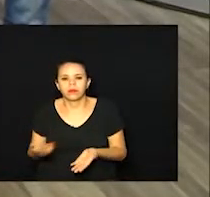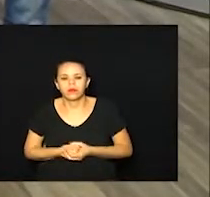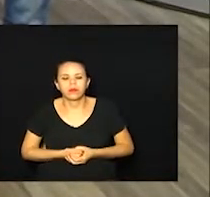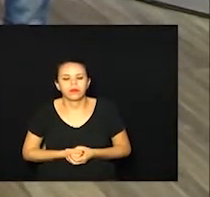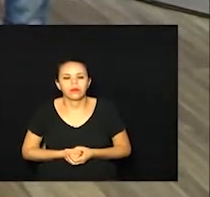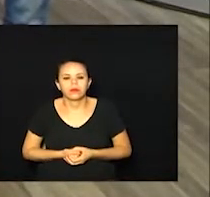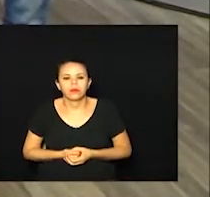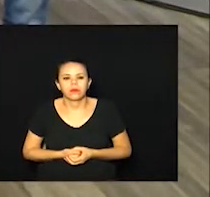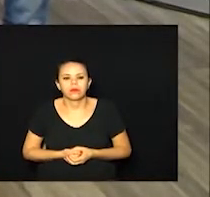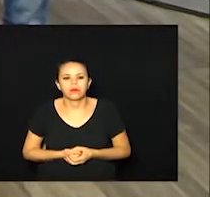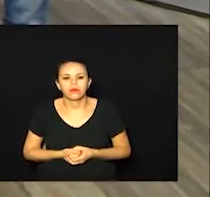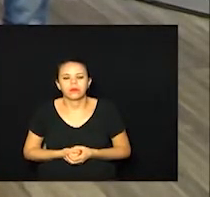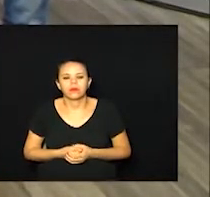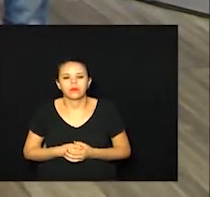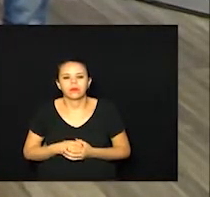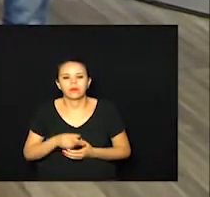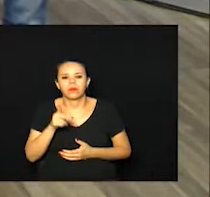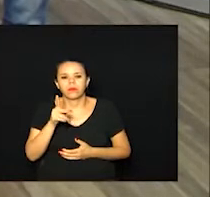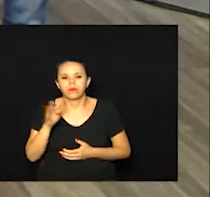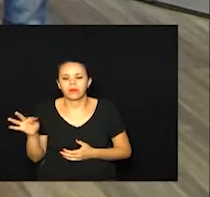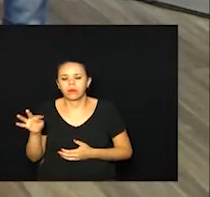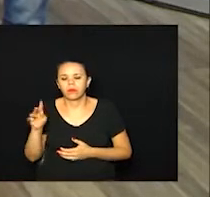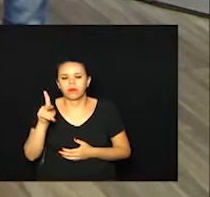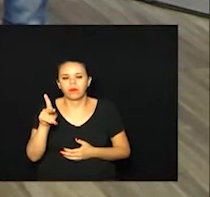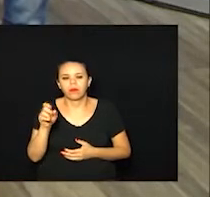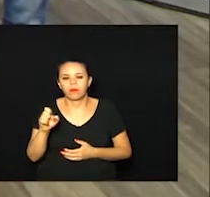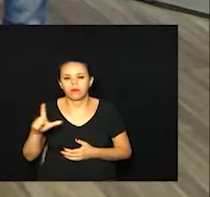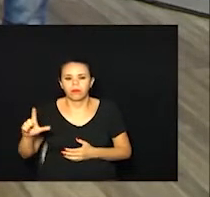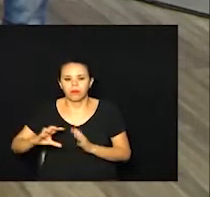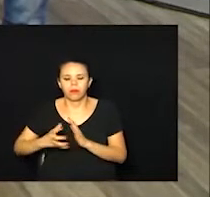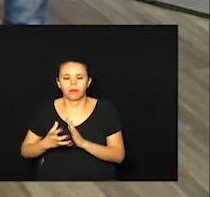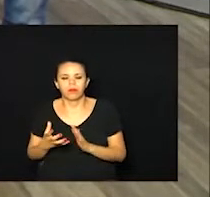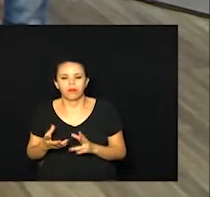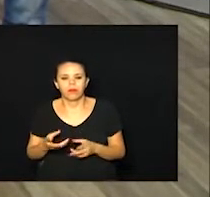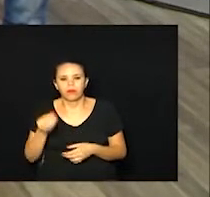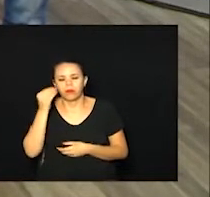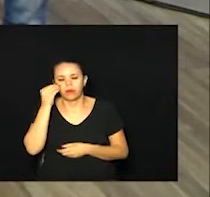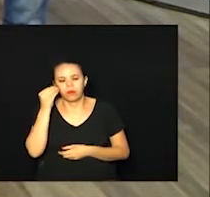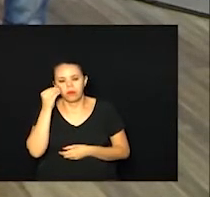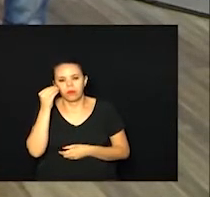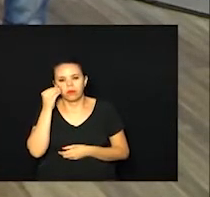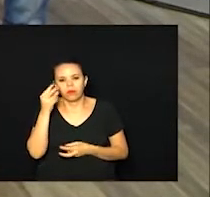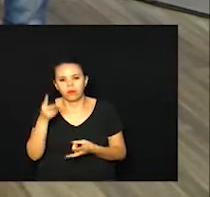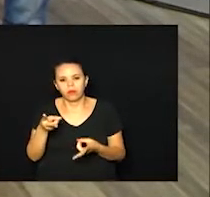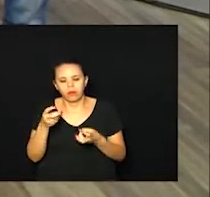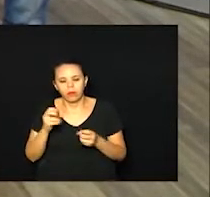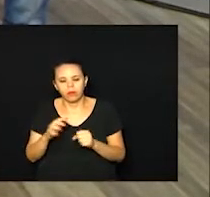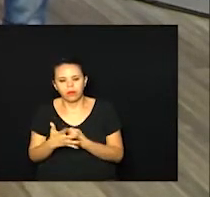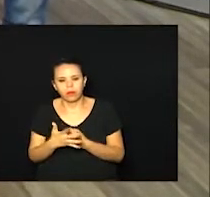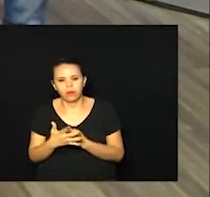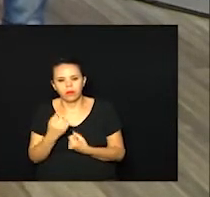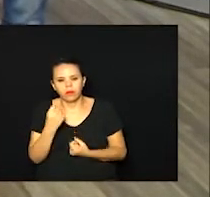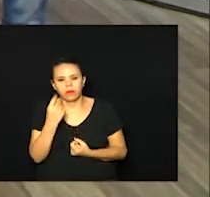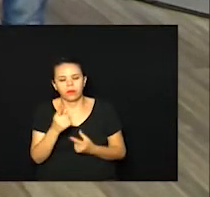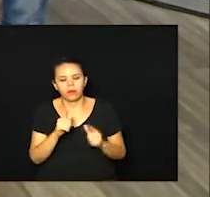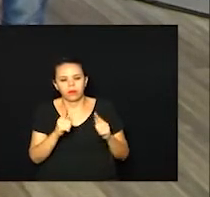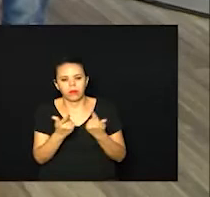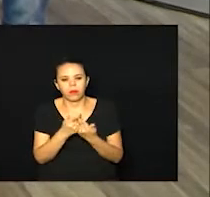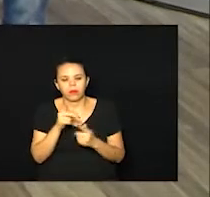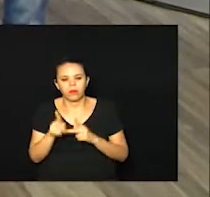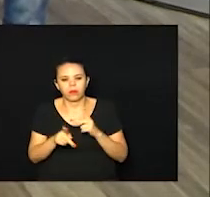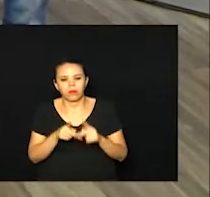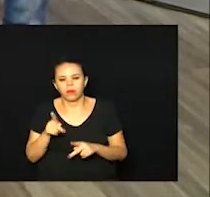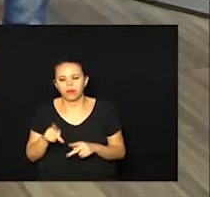das bancadas do PSOL e do PT, que prevê a realização de testes para a detecção da Covid em alguns grupos, né,